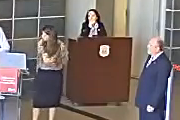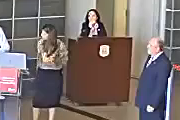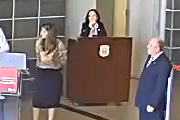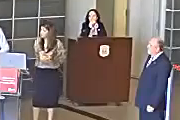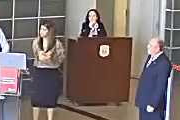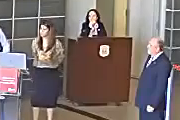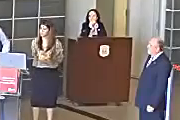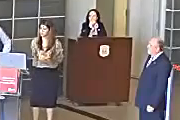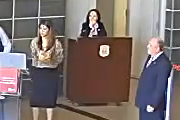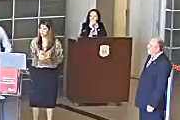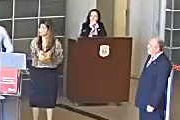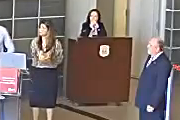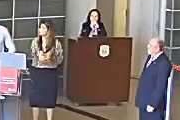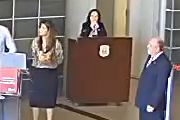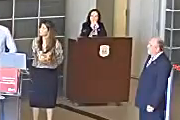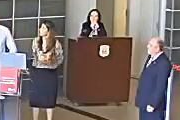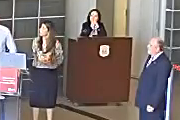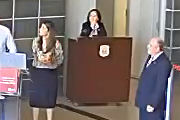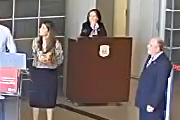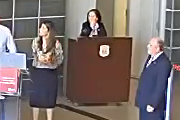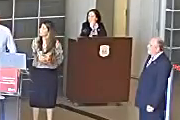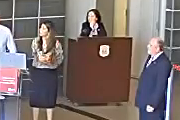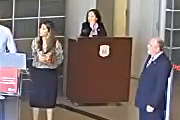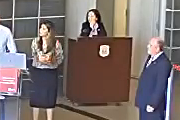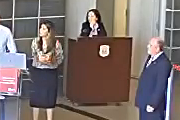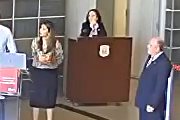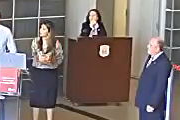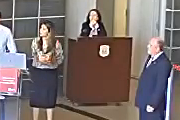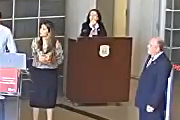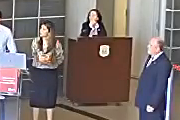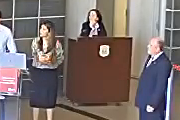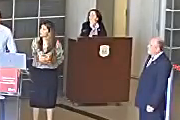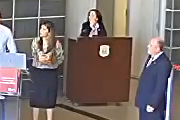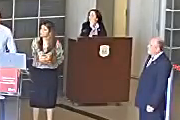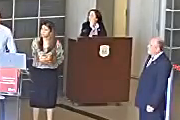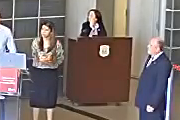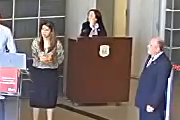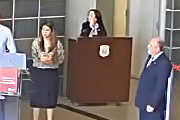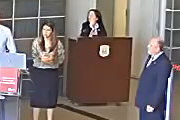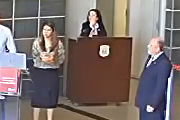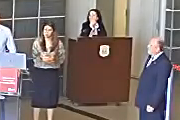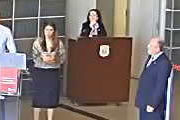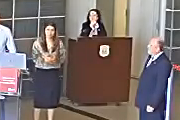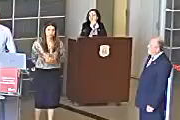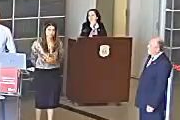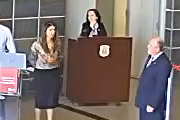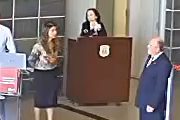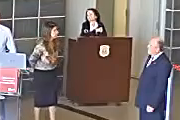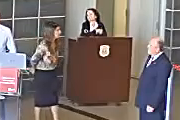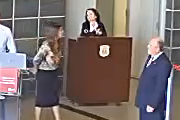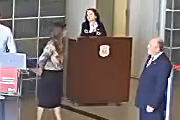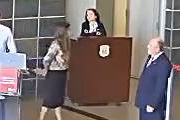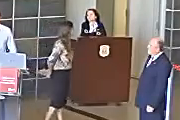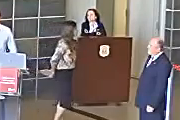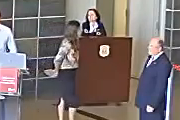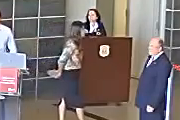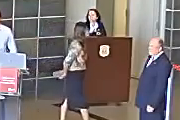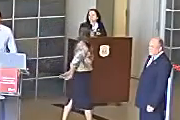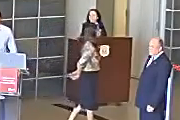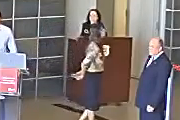isso é crime gente A culpa não é de vocês a culpa é da empresa é de cachorro grande e do